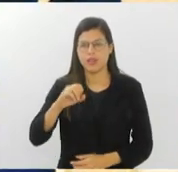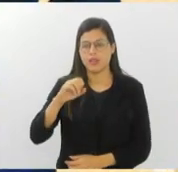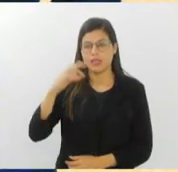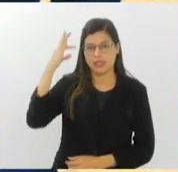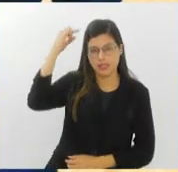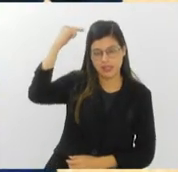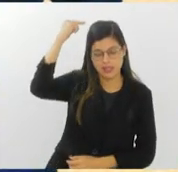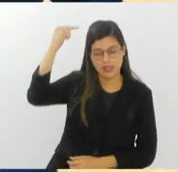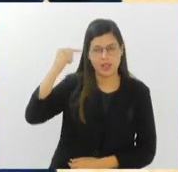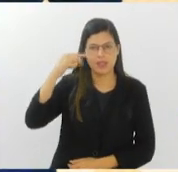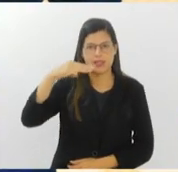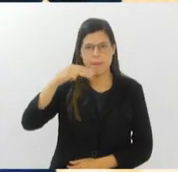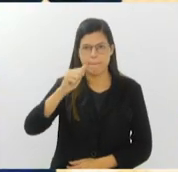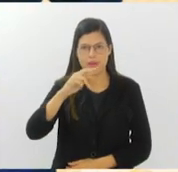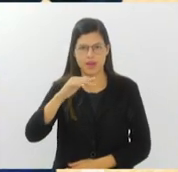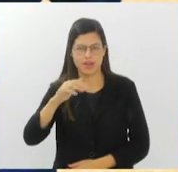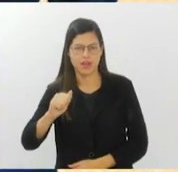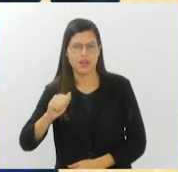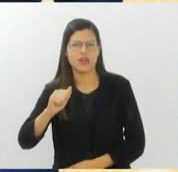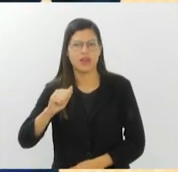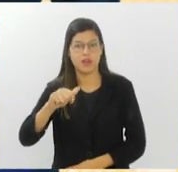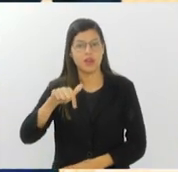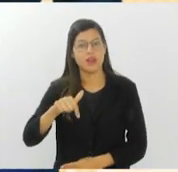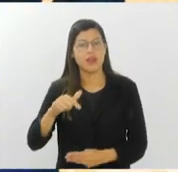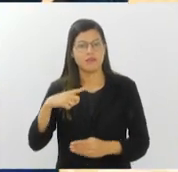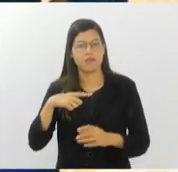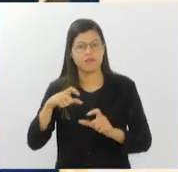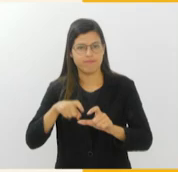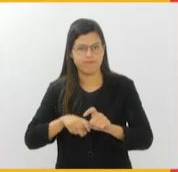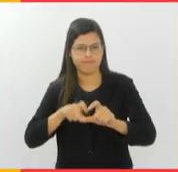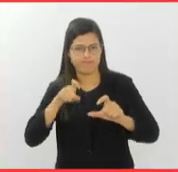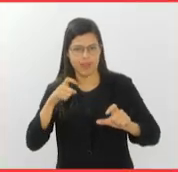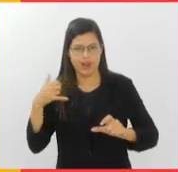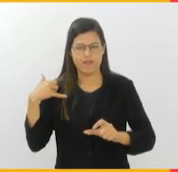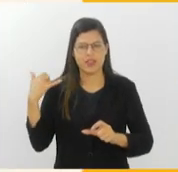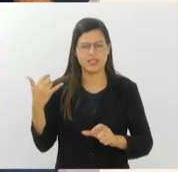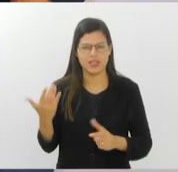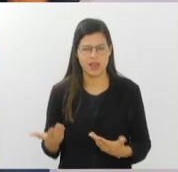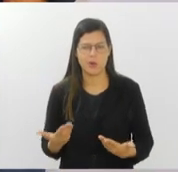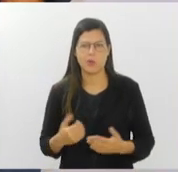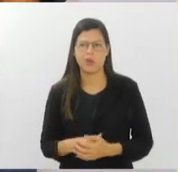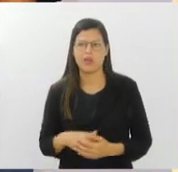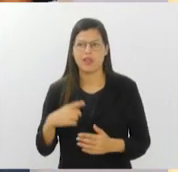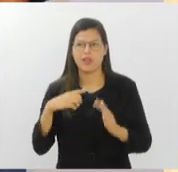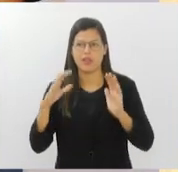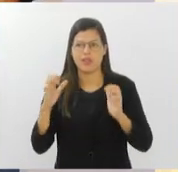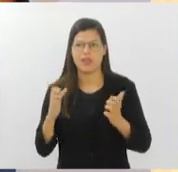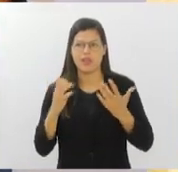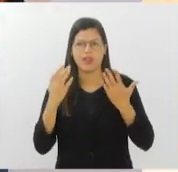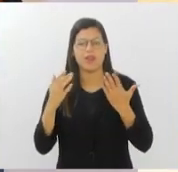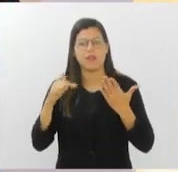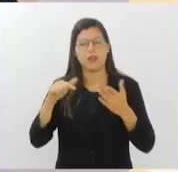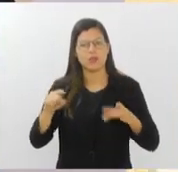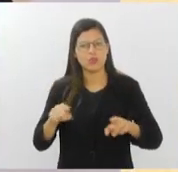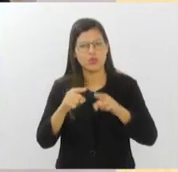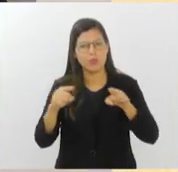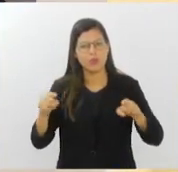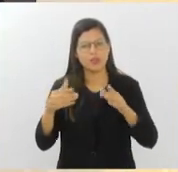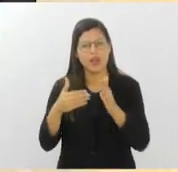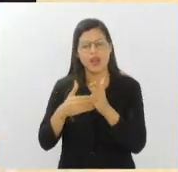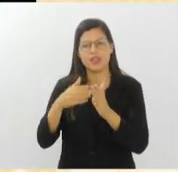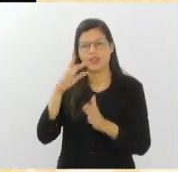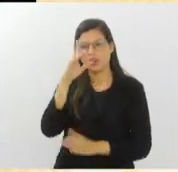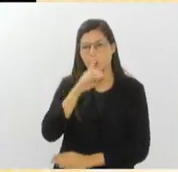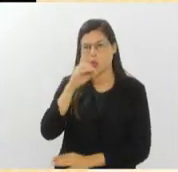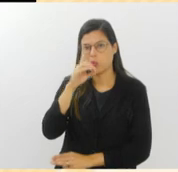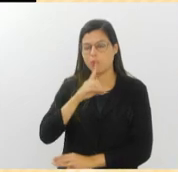comemora 162 anos de emancipação e tem evento na cidade. Madalena Beer Music vai até domingo e promete agitar